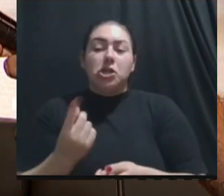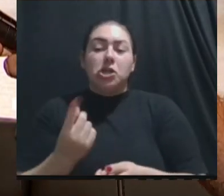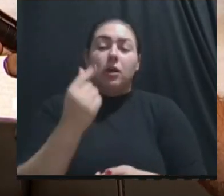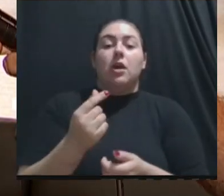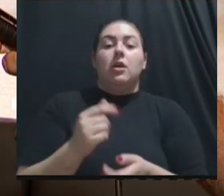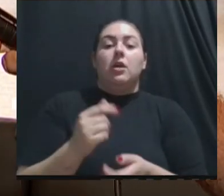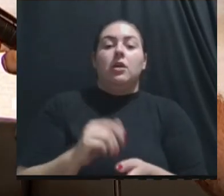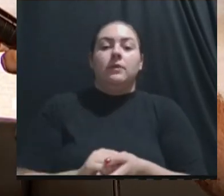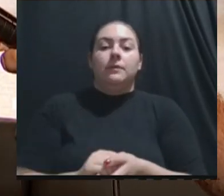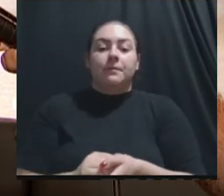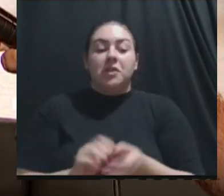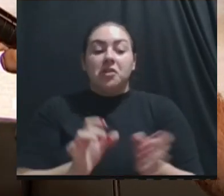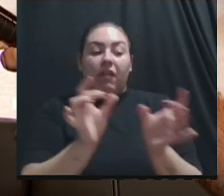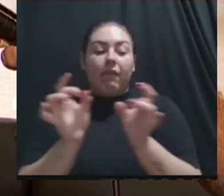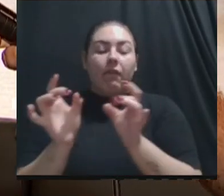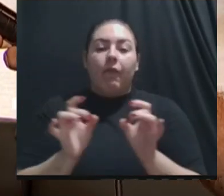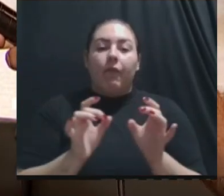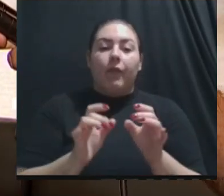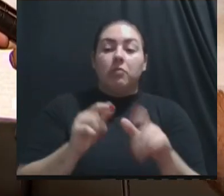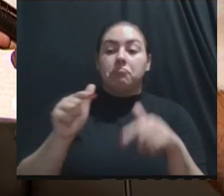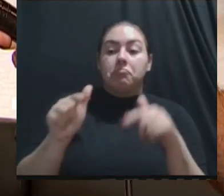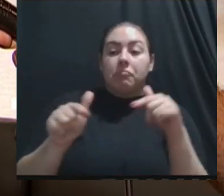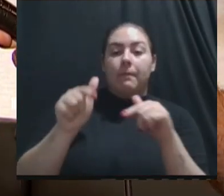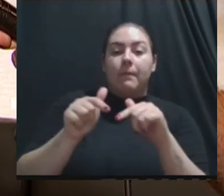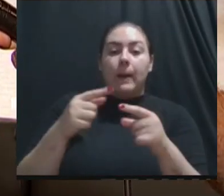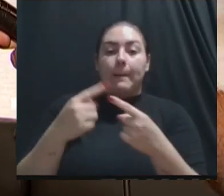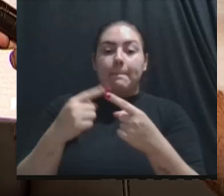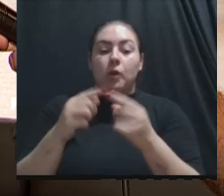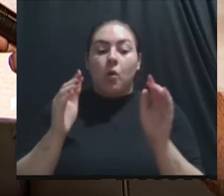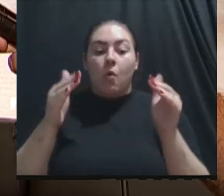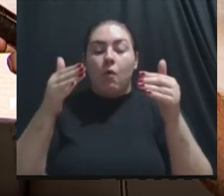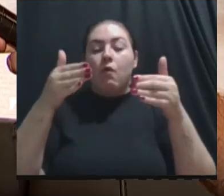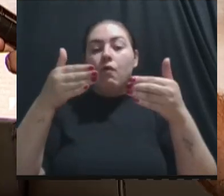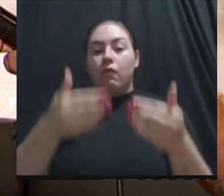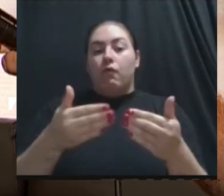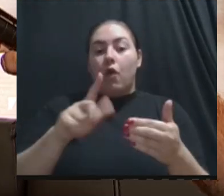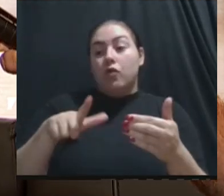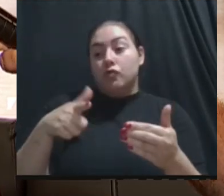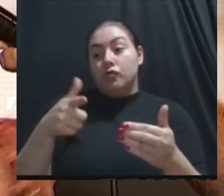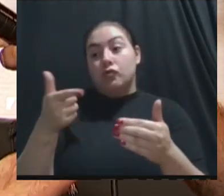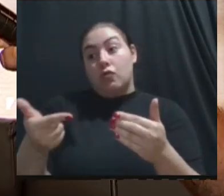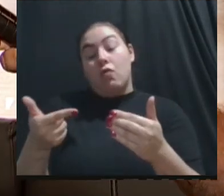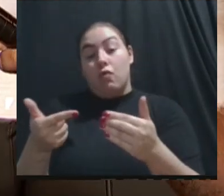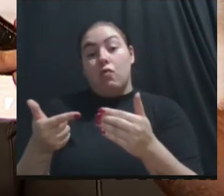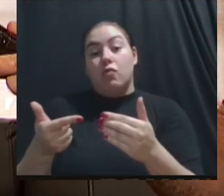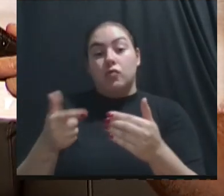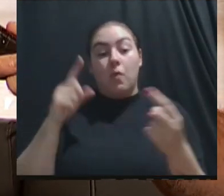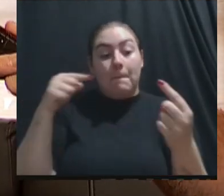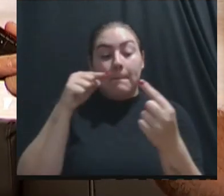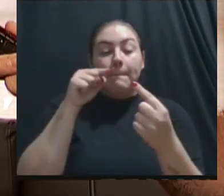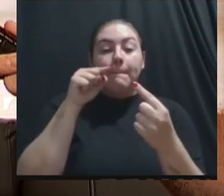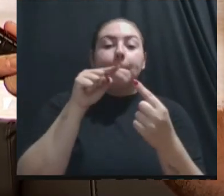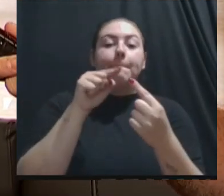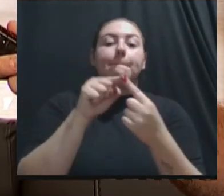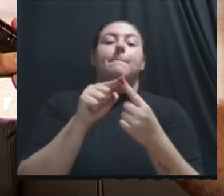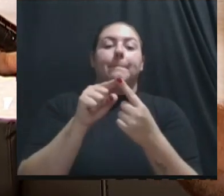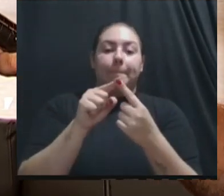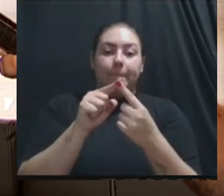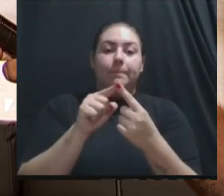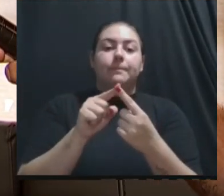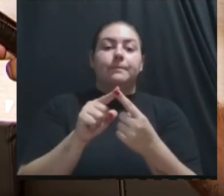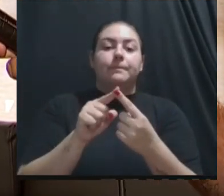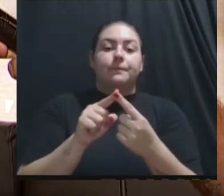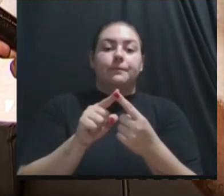gente teve também um foco muito grande de outras centralidades em Campinas, como Campo Grande, Ouro Verde, onde a gente teve